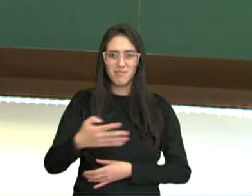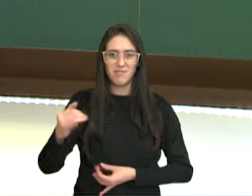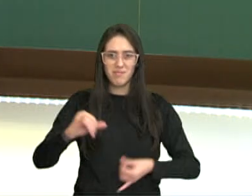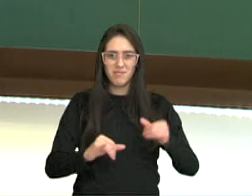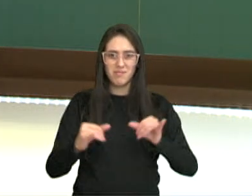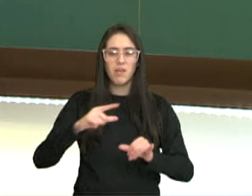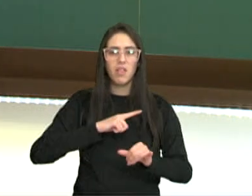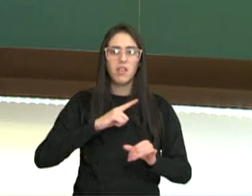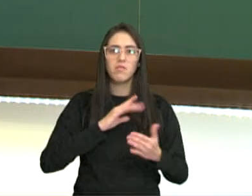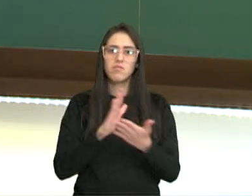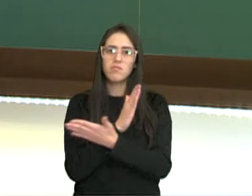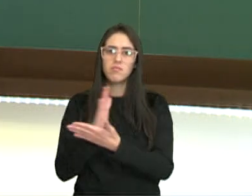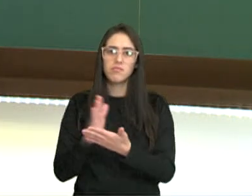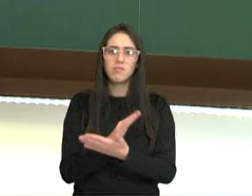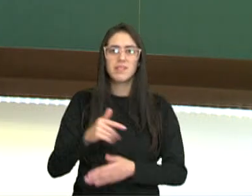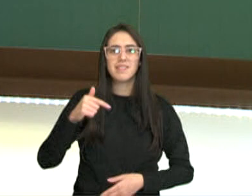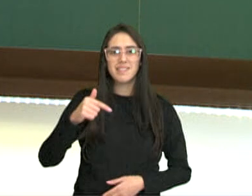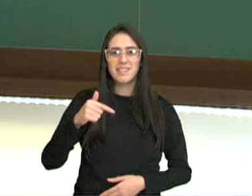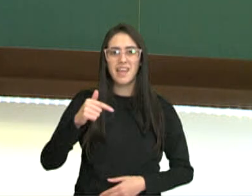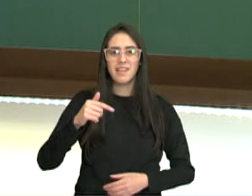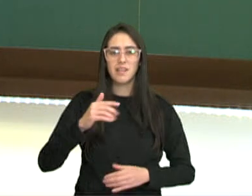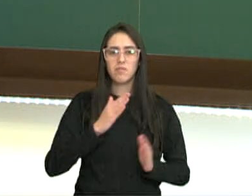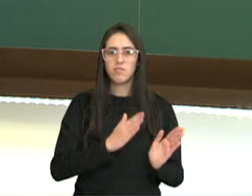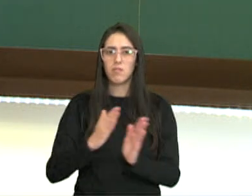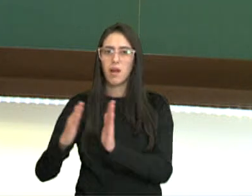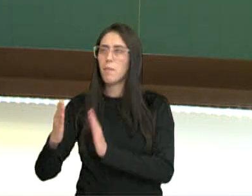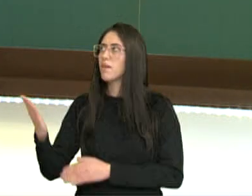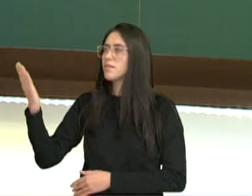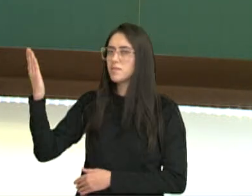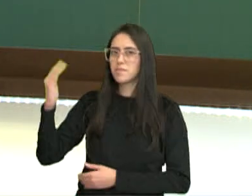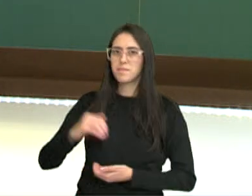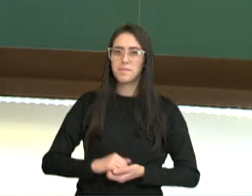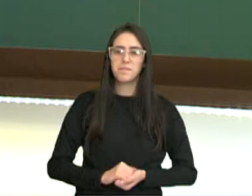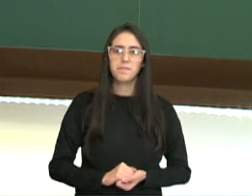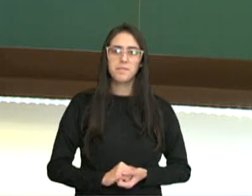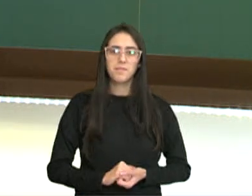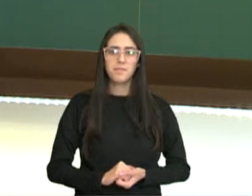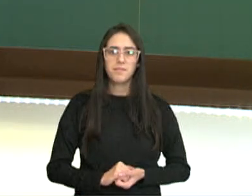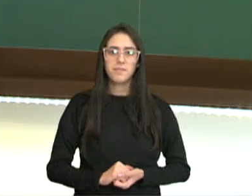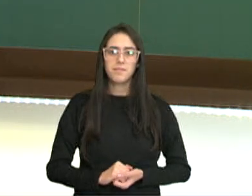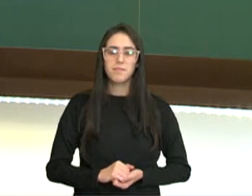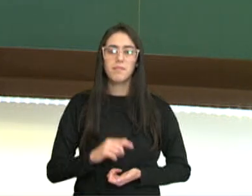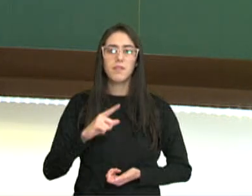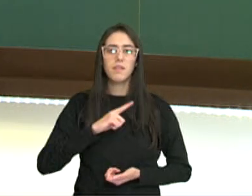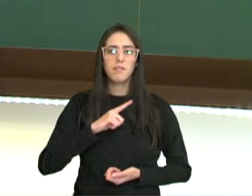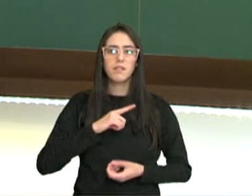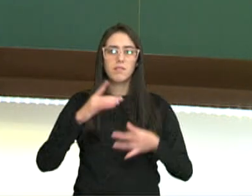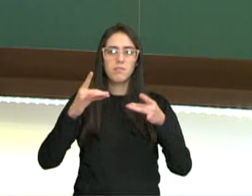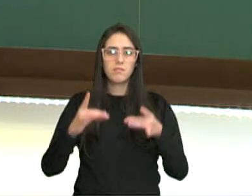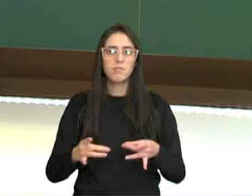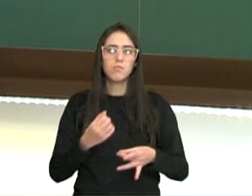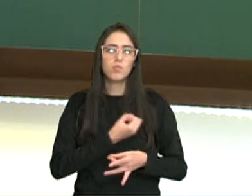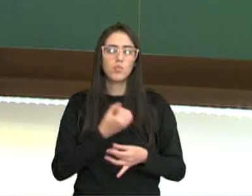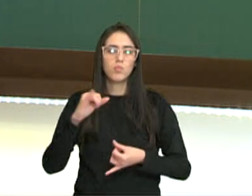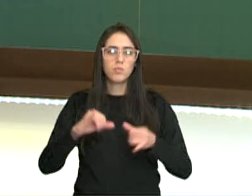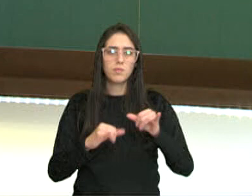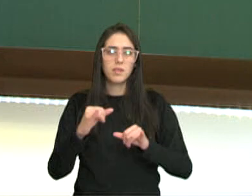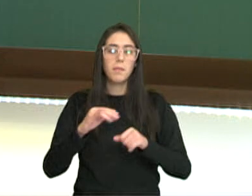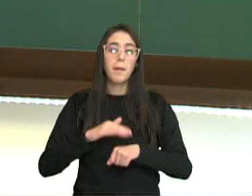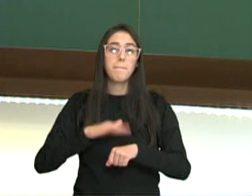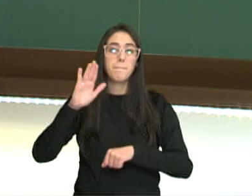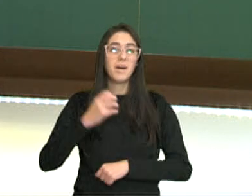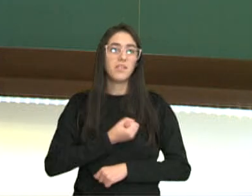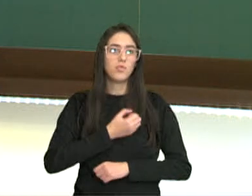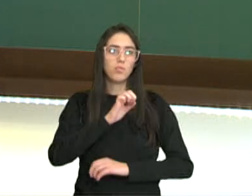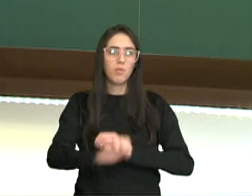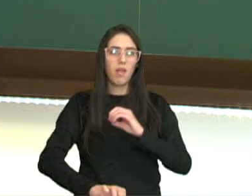se distribuir nessas 7 camadas. No momento que tivermos elementos com mais número de elétrons, aqueles artificiais